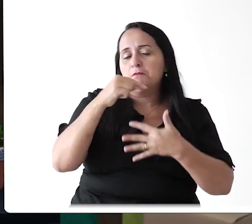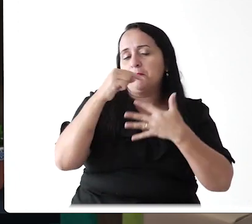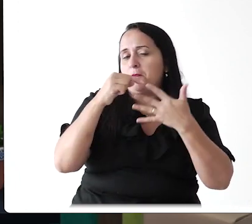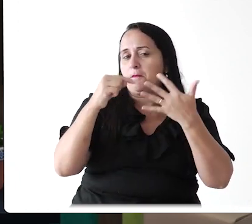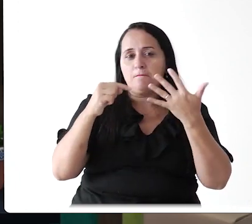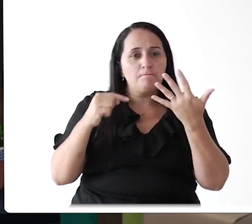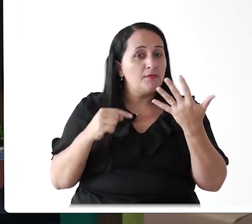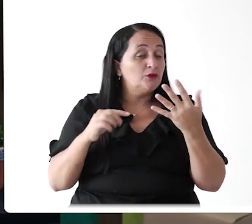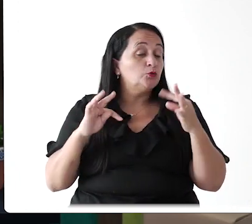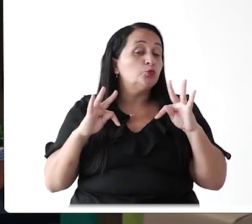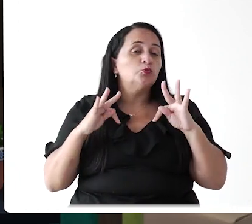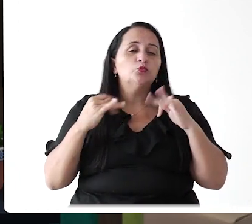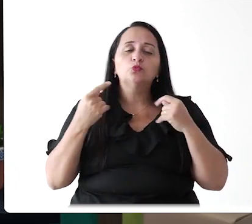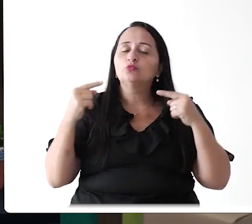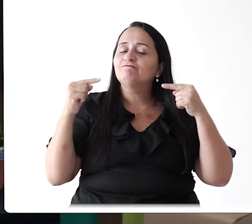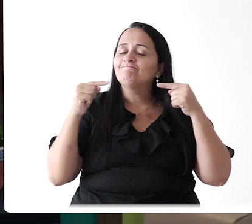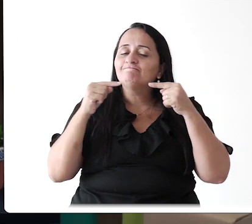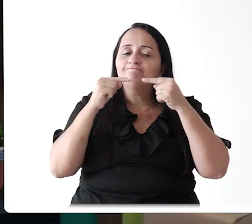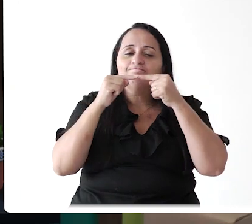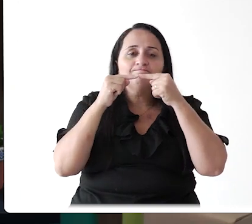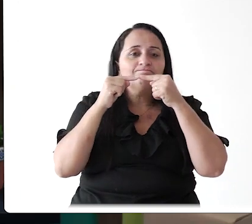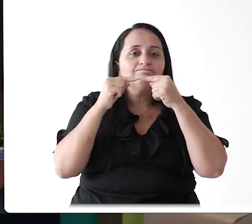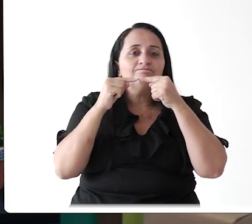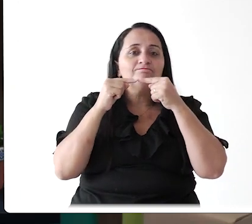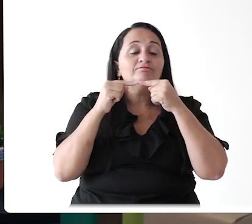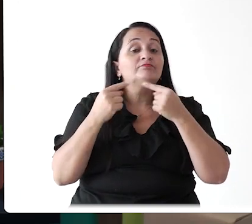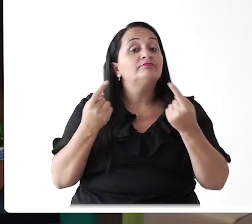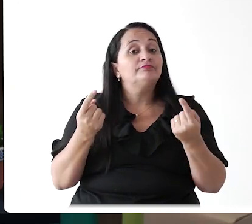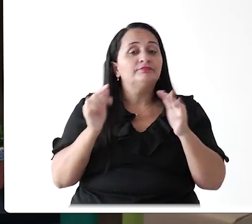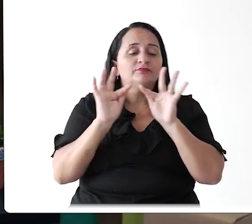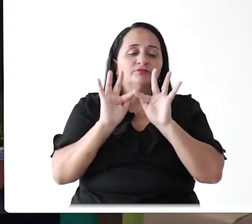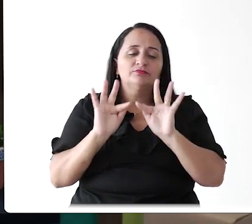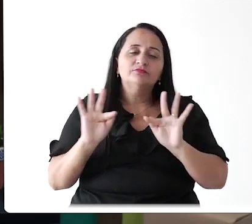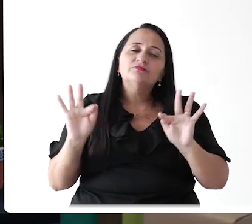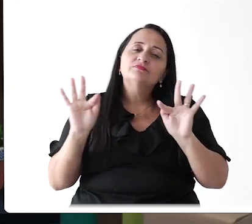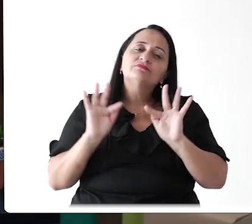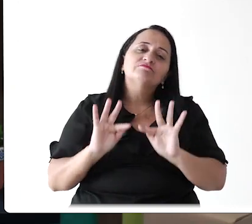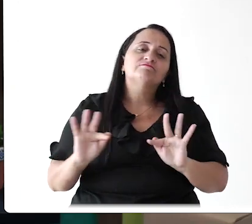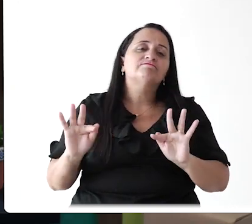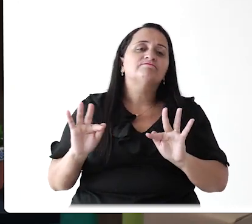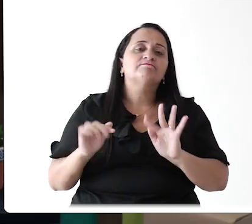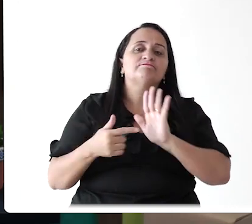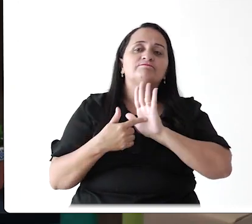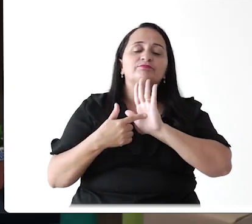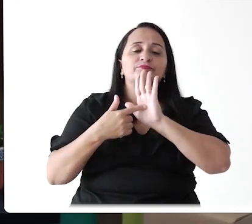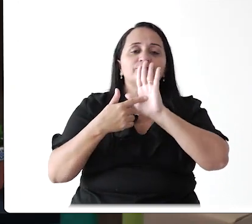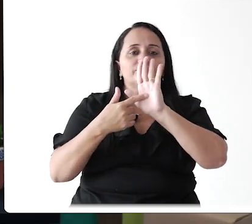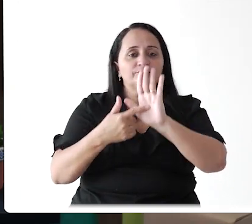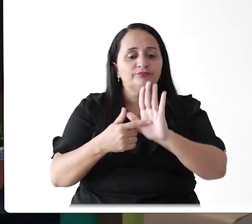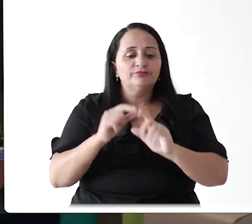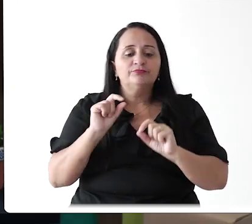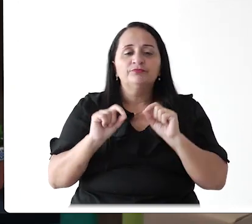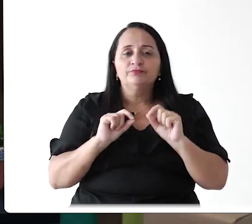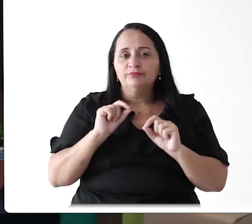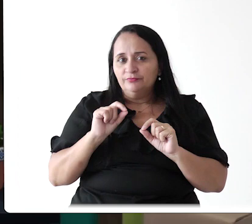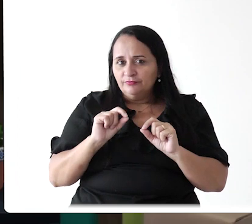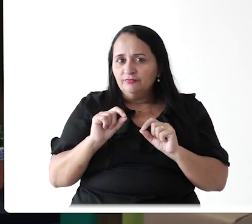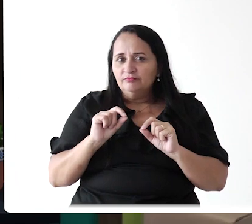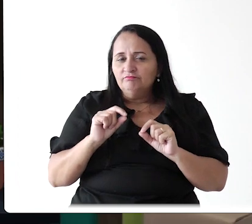precisamos encontrar o encaixe perfeito para que a gente expresse o que